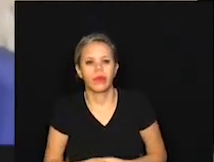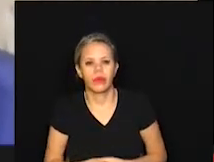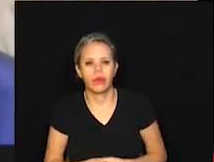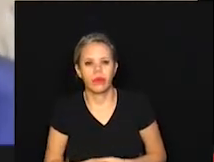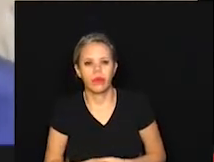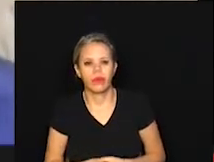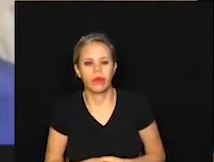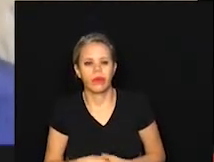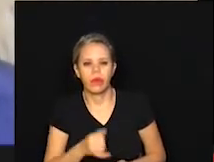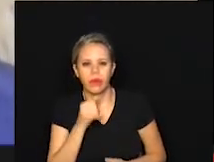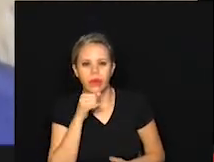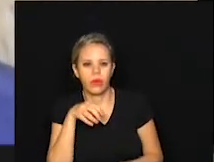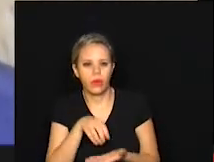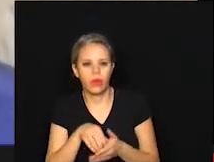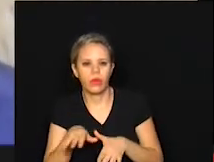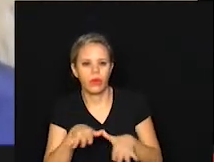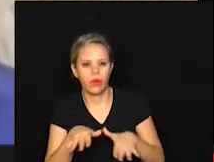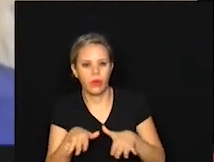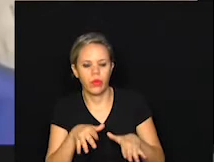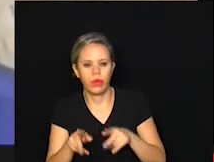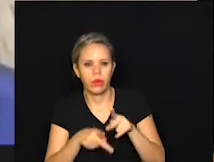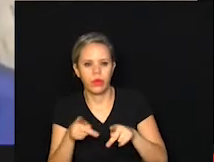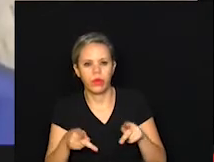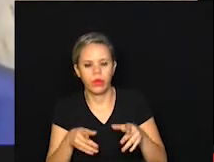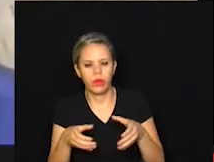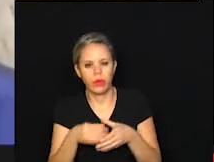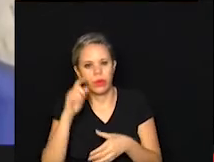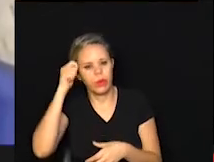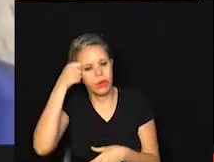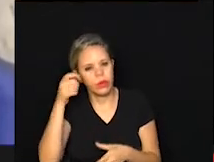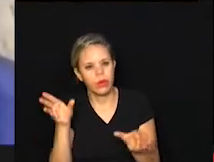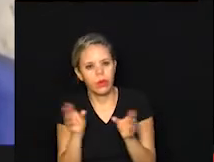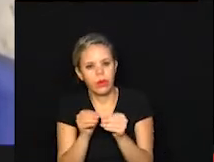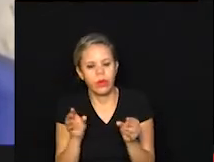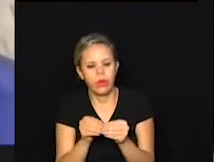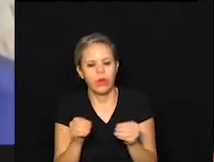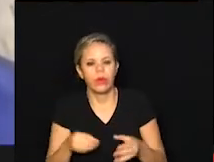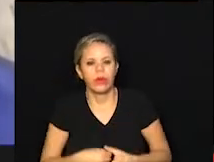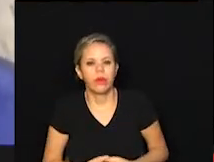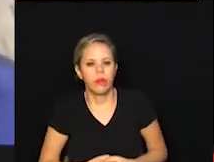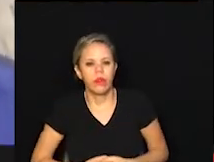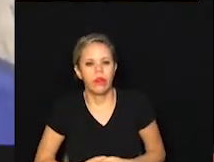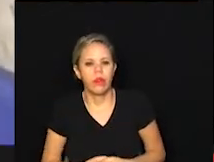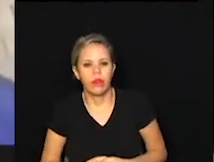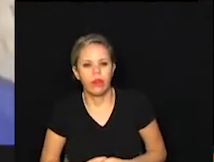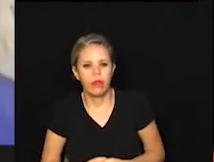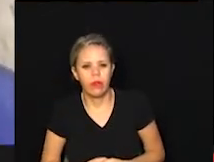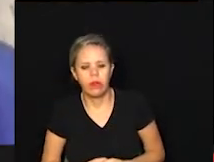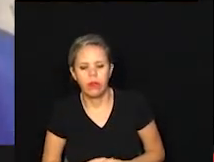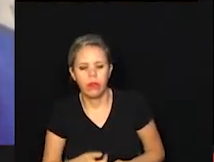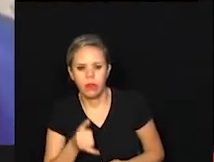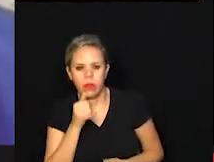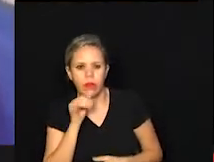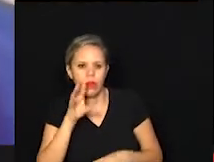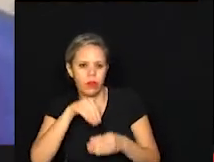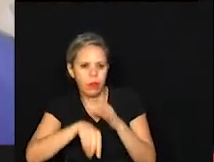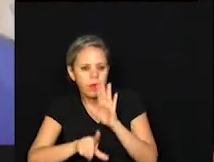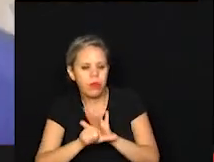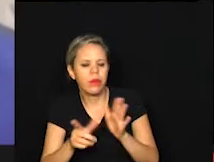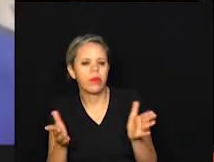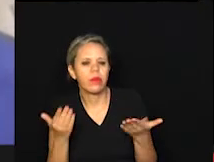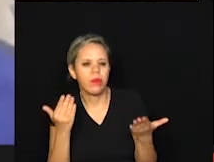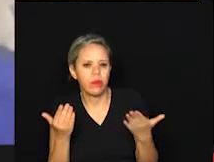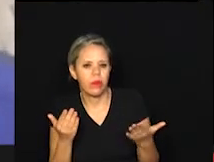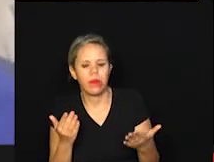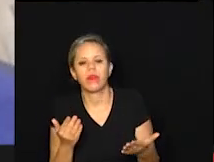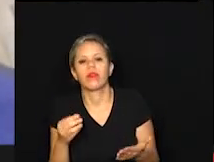em relação ao Fundo de Valorização da Comunidade Negra. Eu vou procurar ser breve. Aqui é uma questão de legalidade.